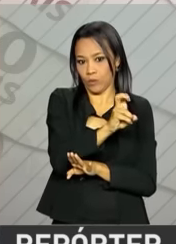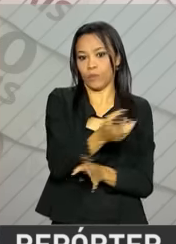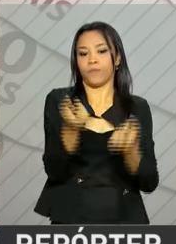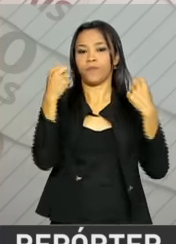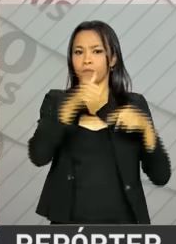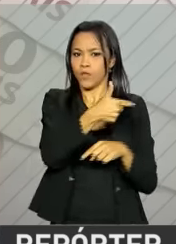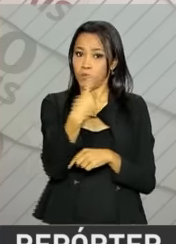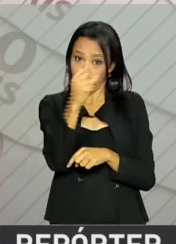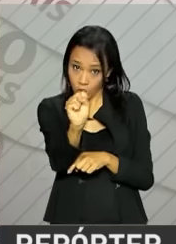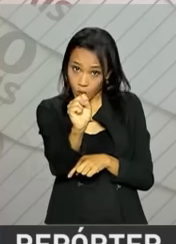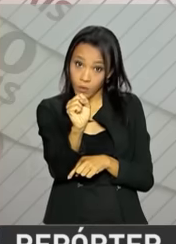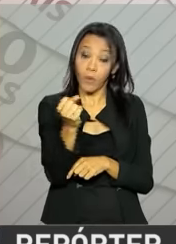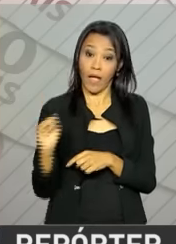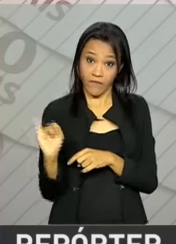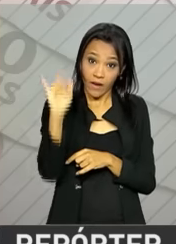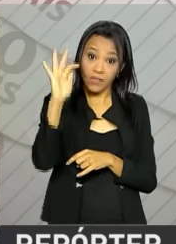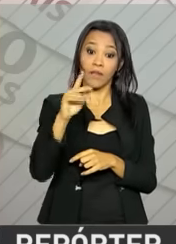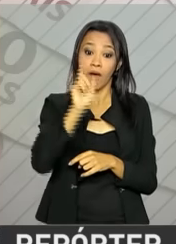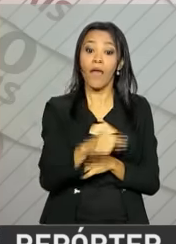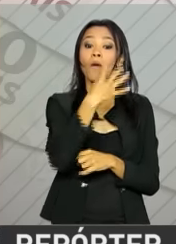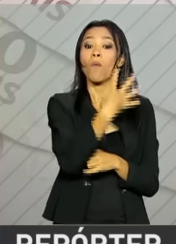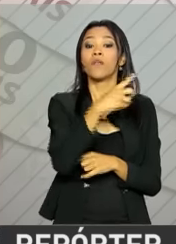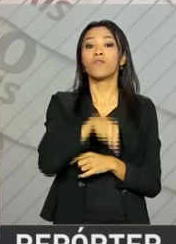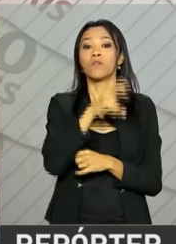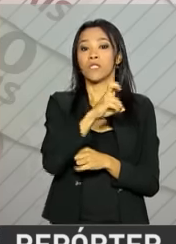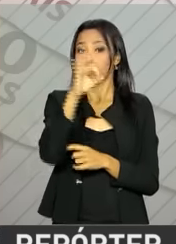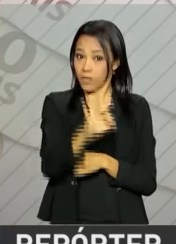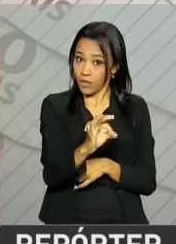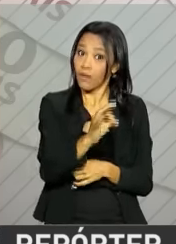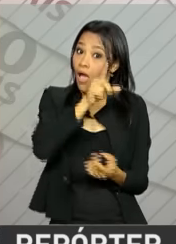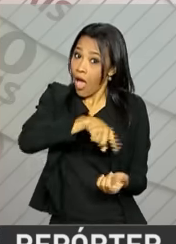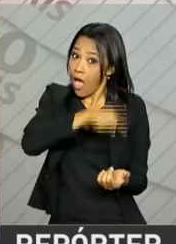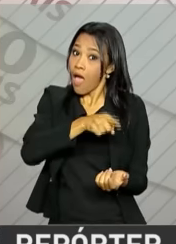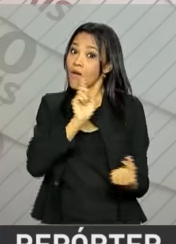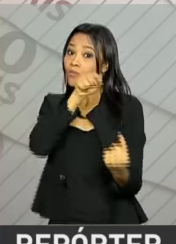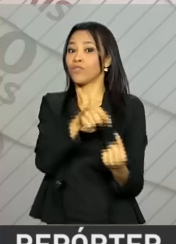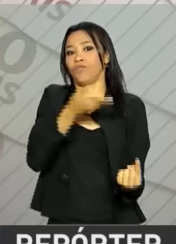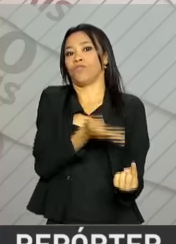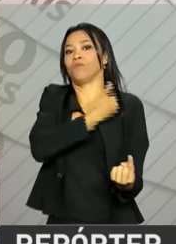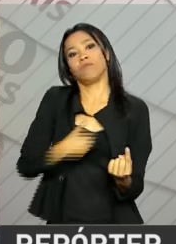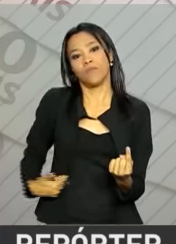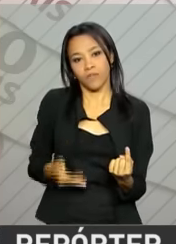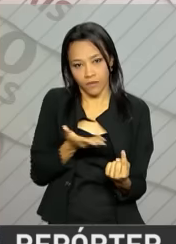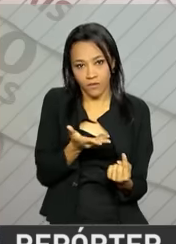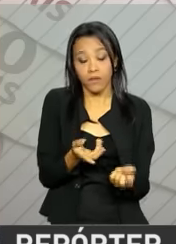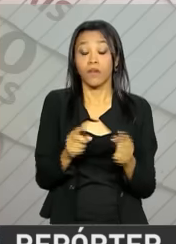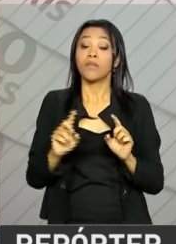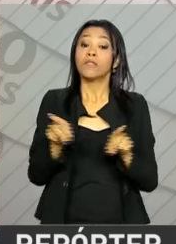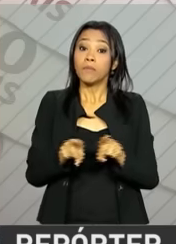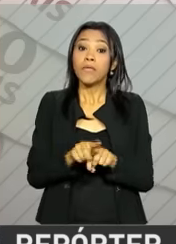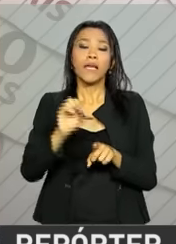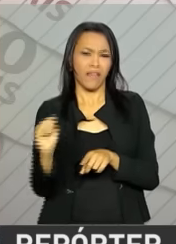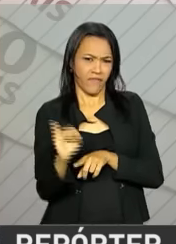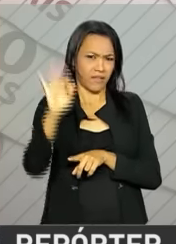2018 a previsão é de inflação a 45% exatamente o centro da Meta definida pelo governo além da inflação a